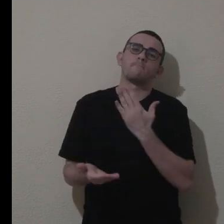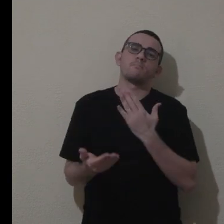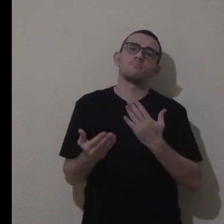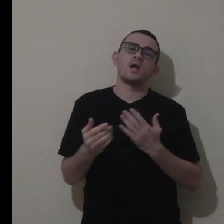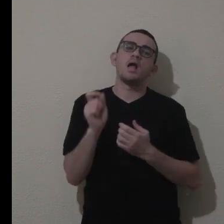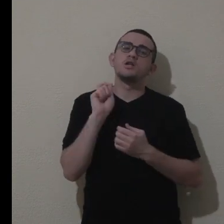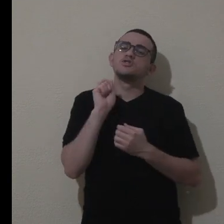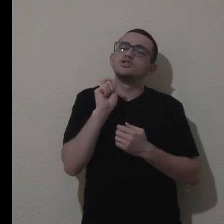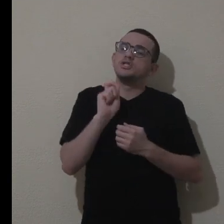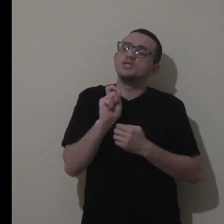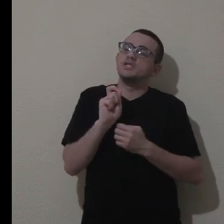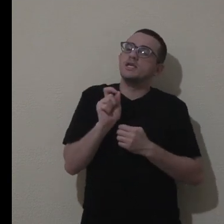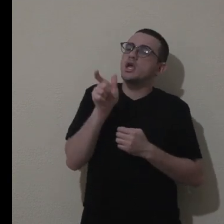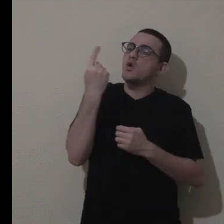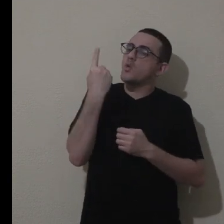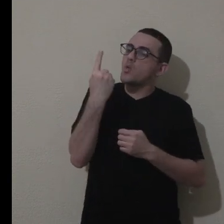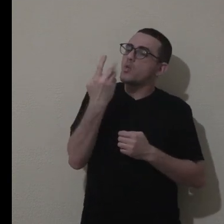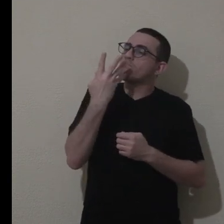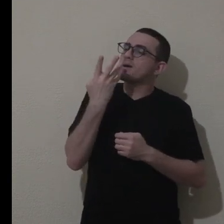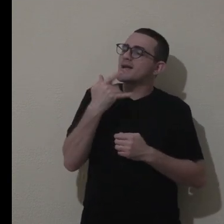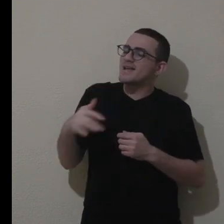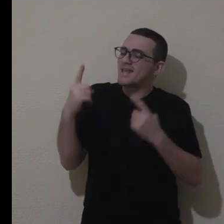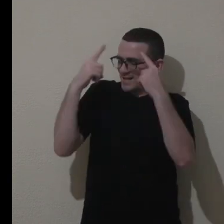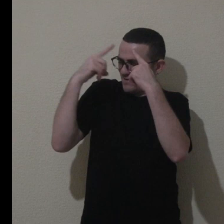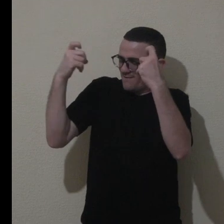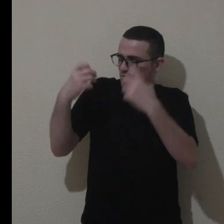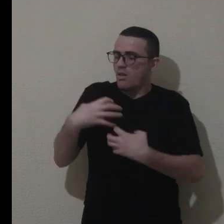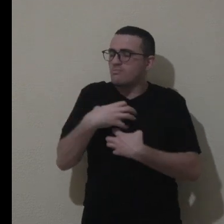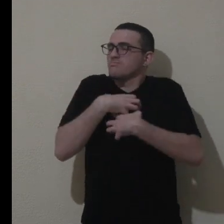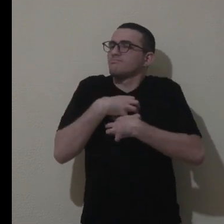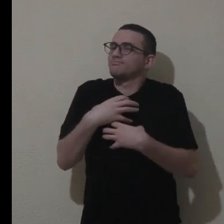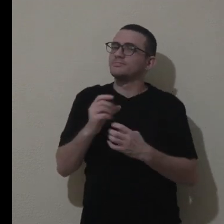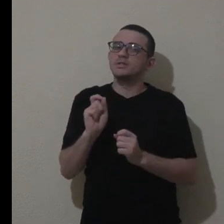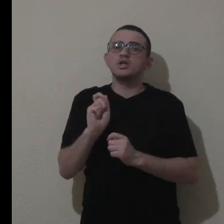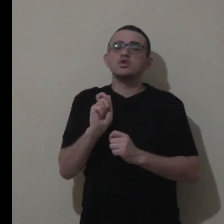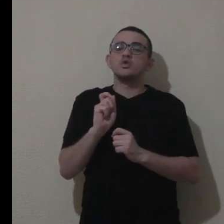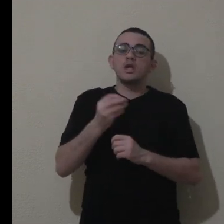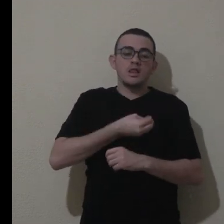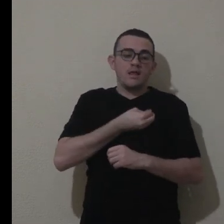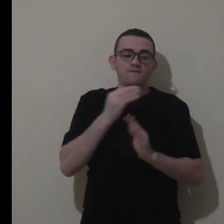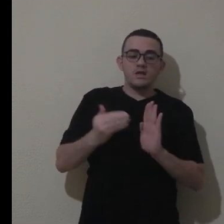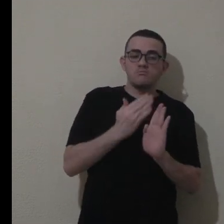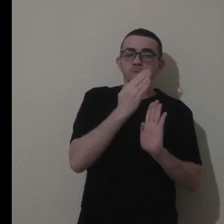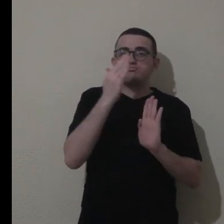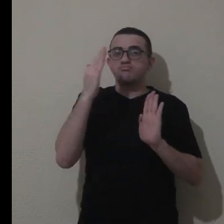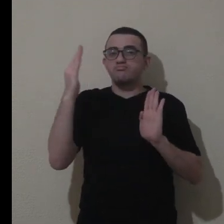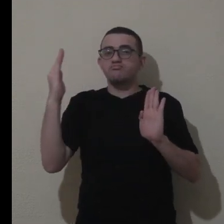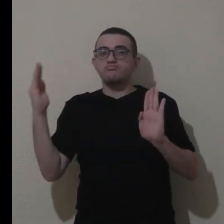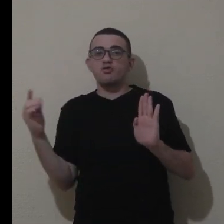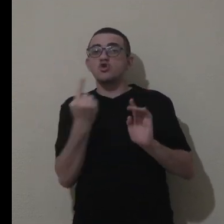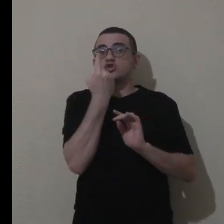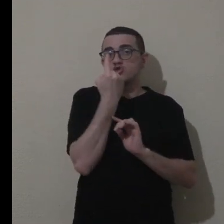né, por uma criança maltratada, né, uma estimativa de custo ao longo da vida